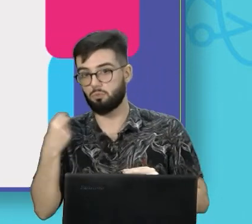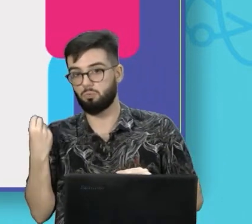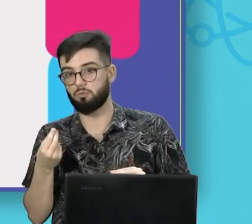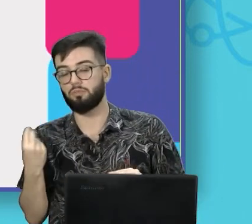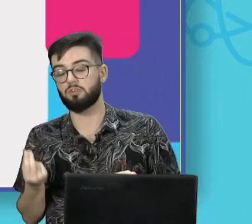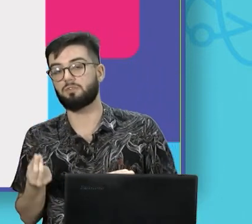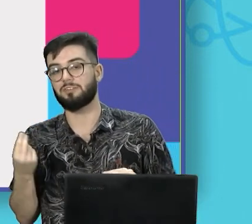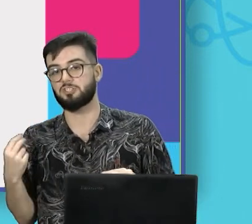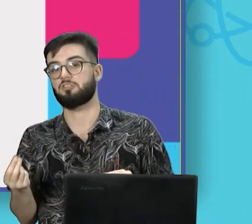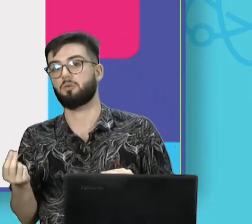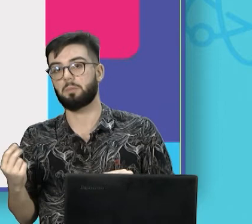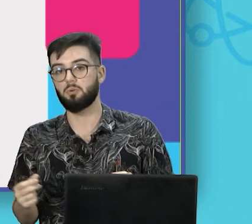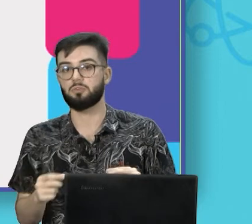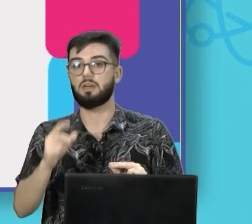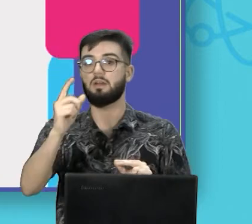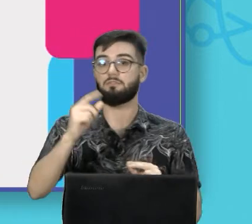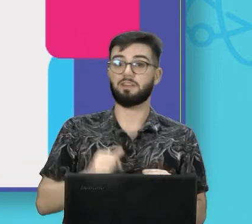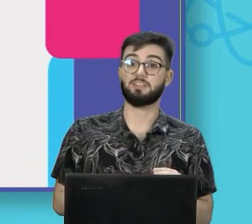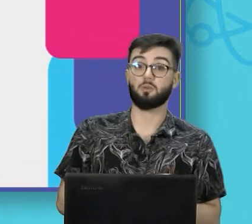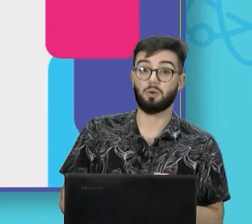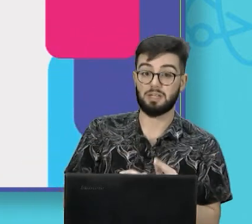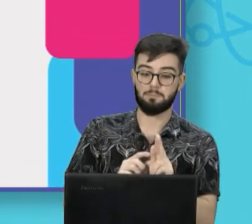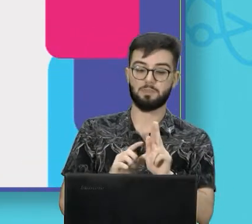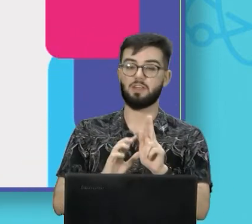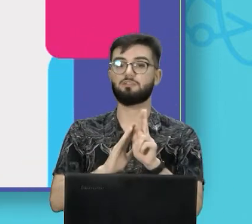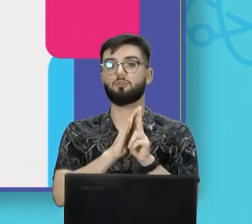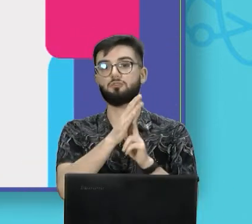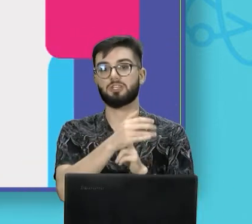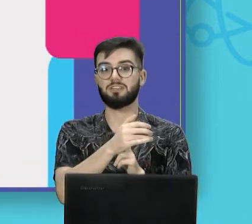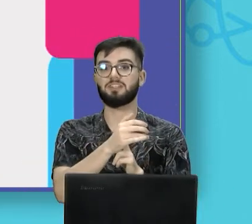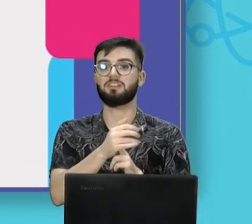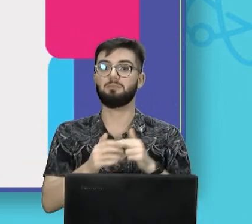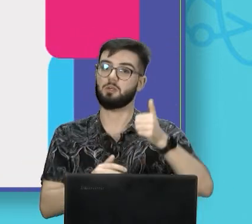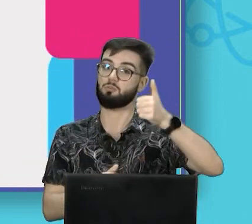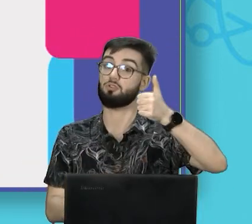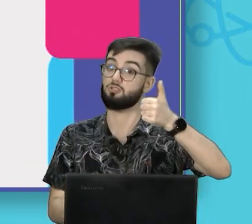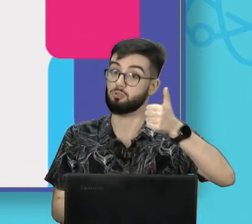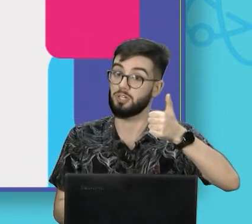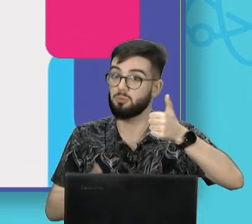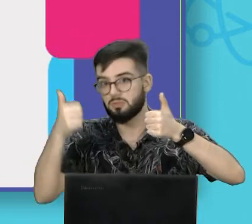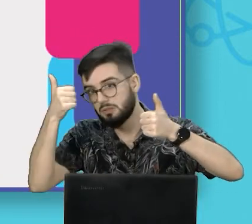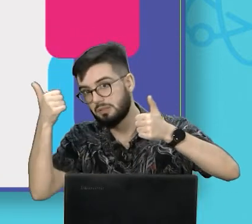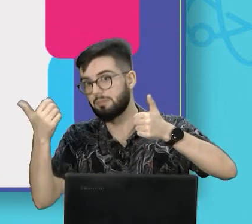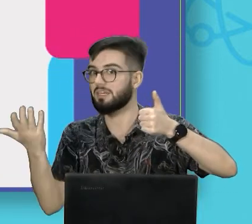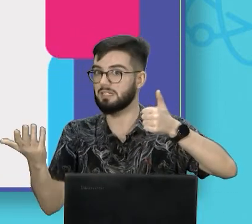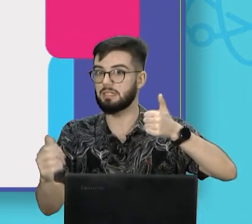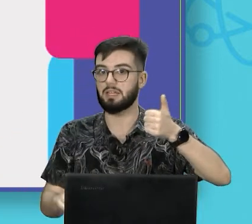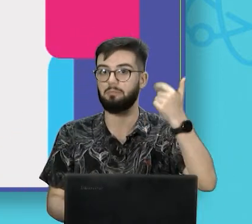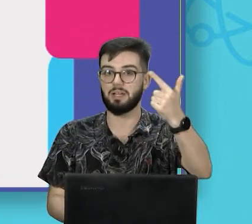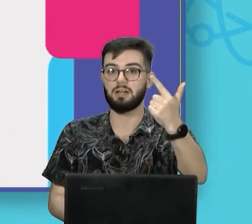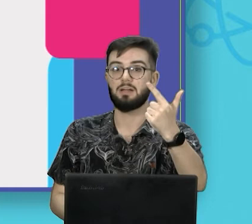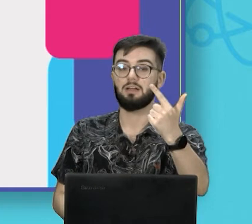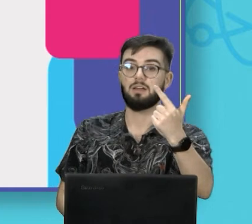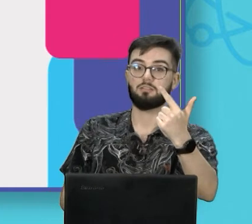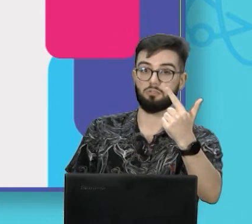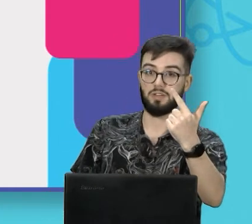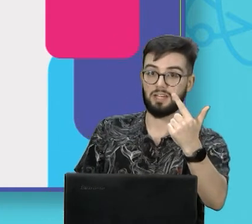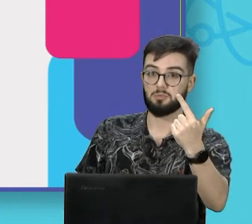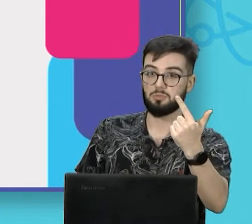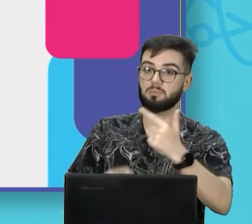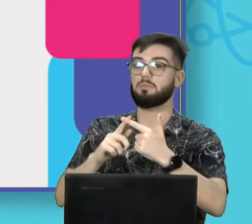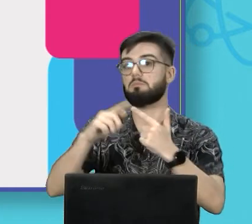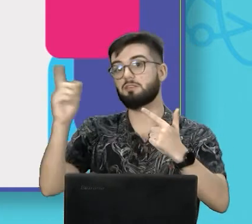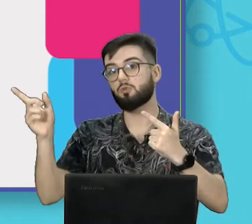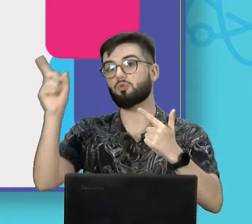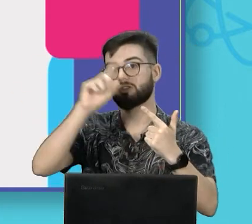de vagas com os governos fascistas europeus fazia com Se esse fosse os três grandes inimigos judeus é de Rita na Alemanha